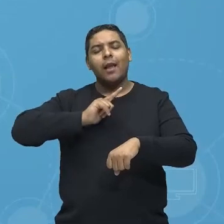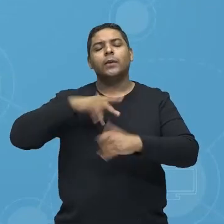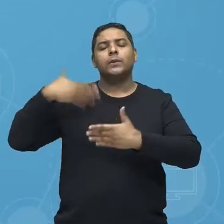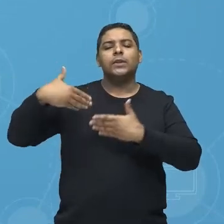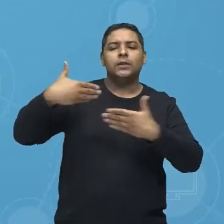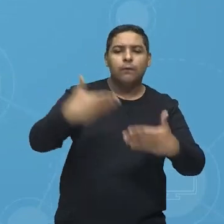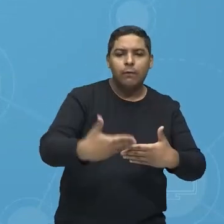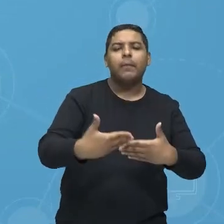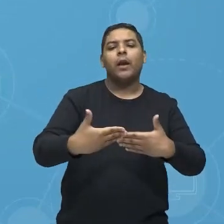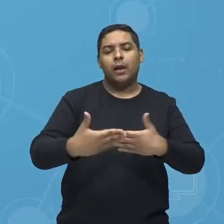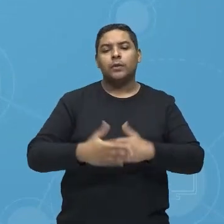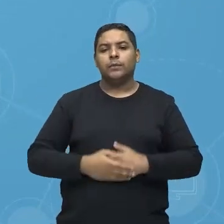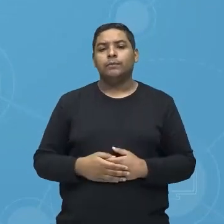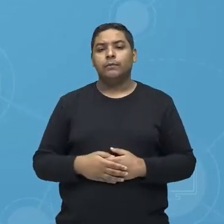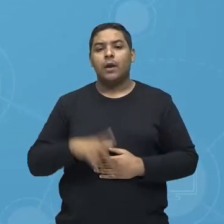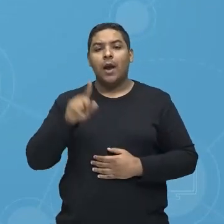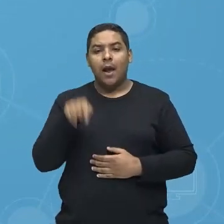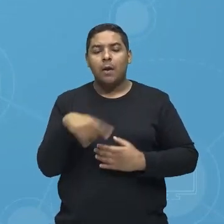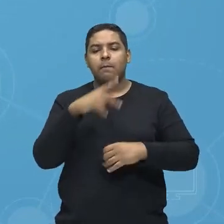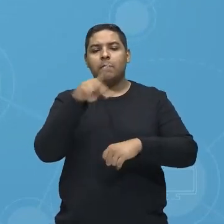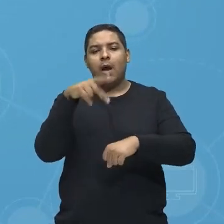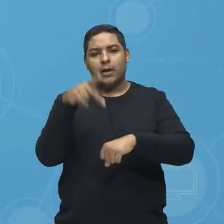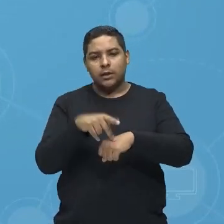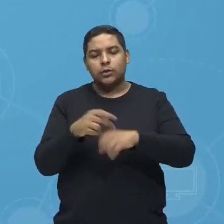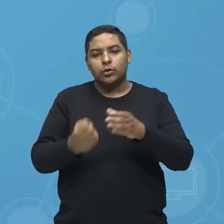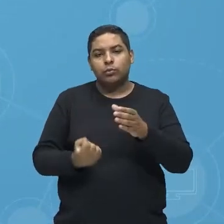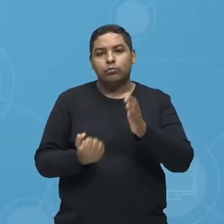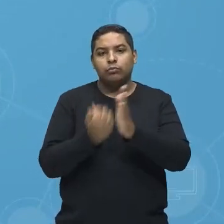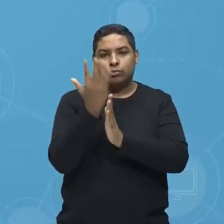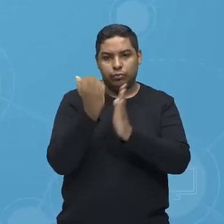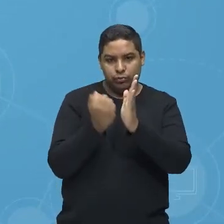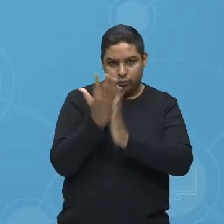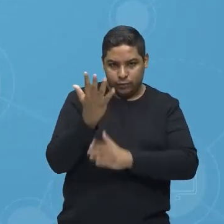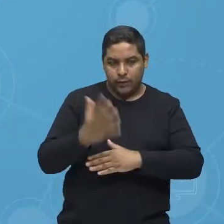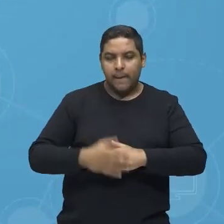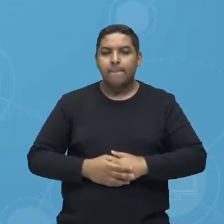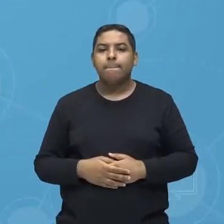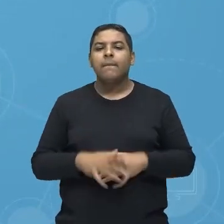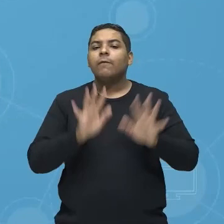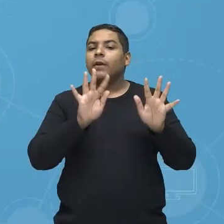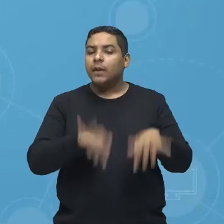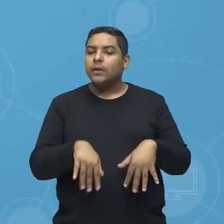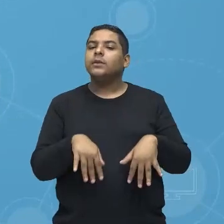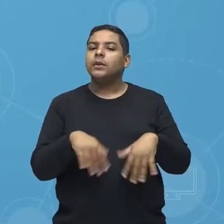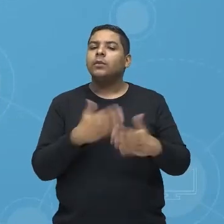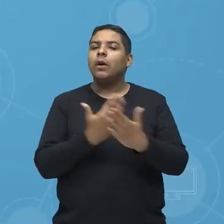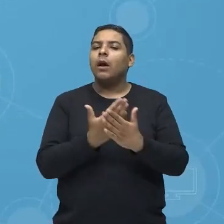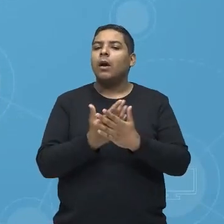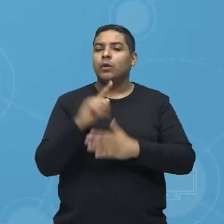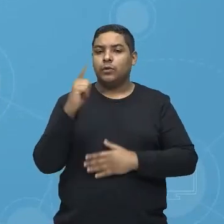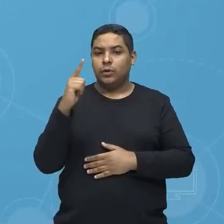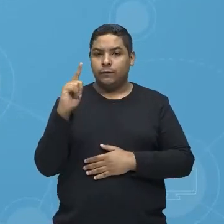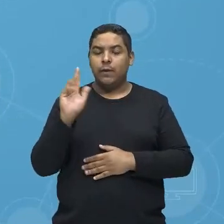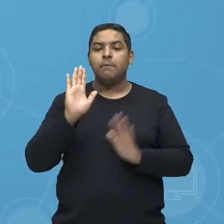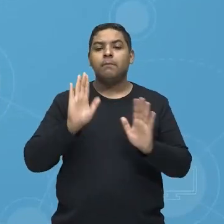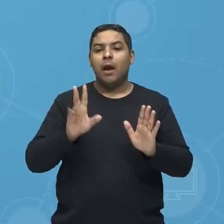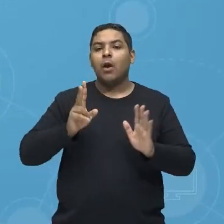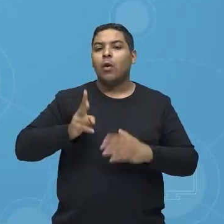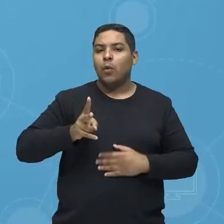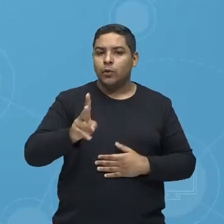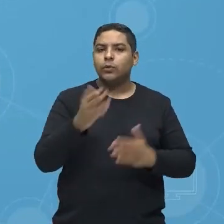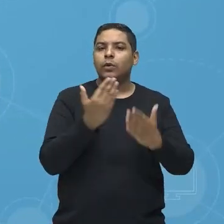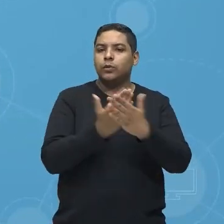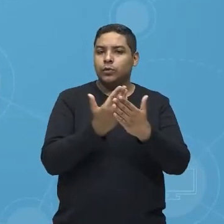desenvolvimento, que são os países emergentes, tá certo, gente? Finalizando assim a nossa aula de geografia, mas vamos continuar os